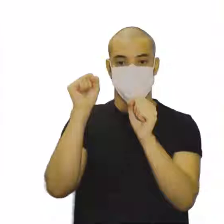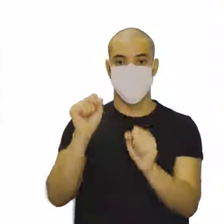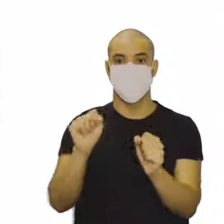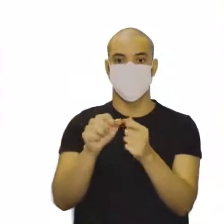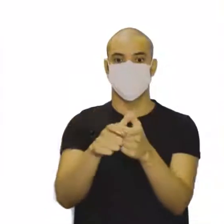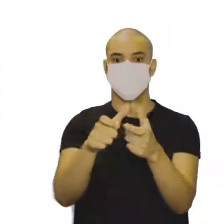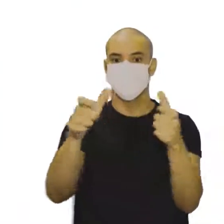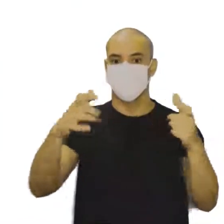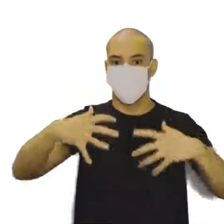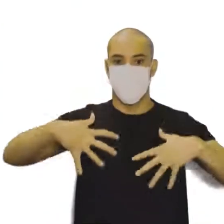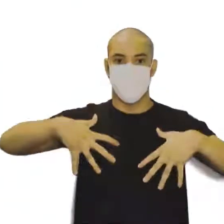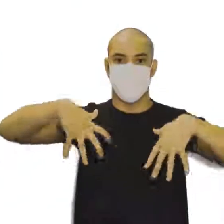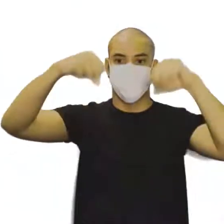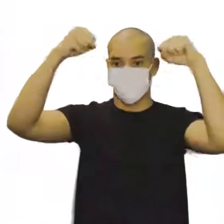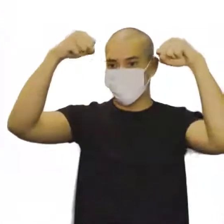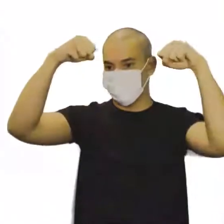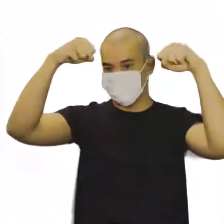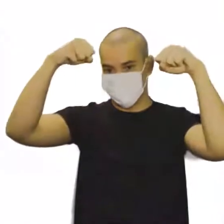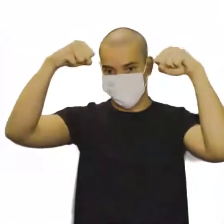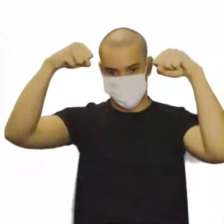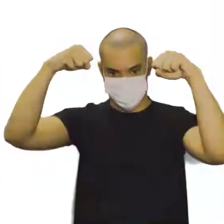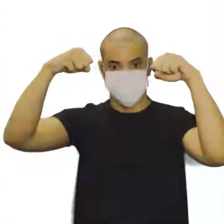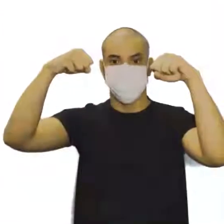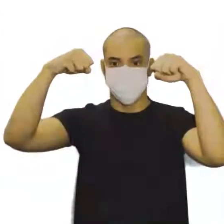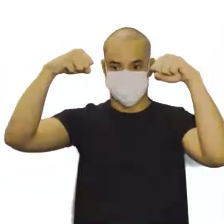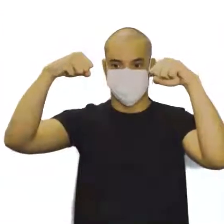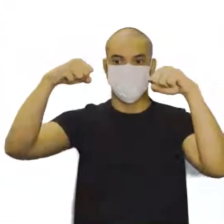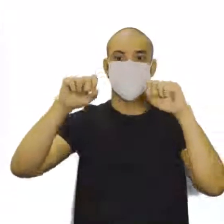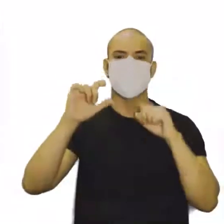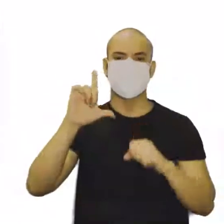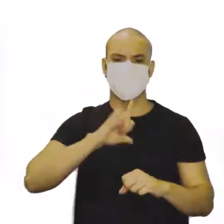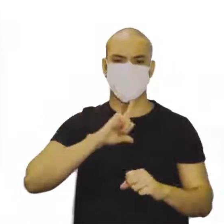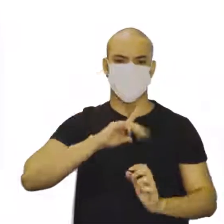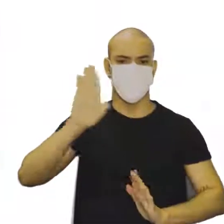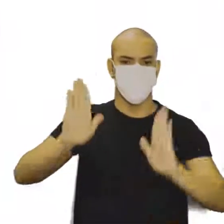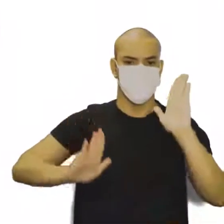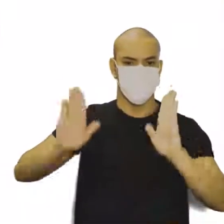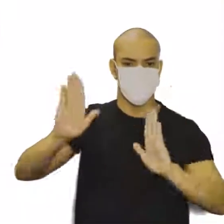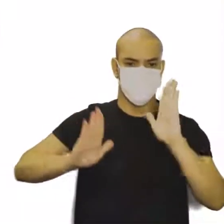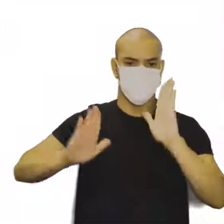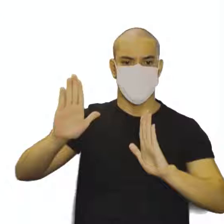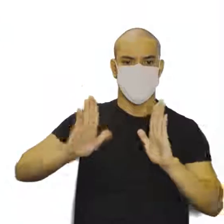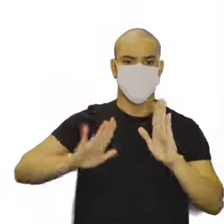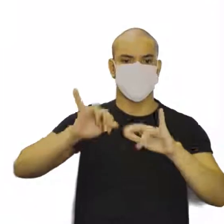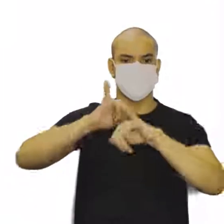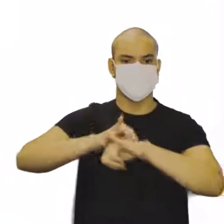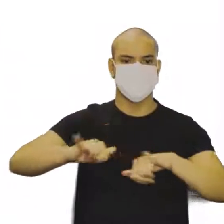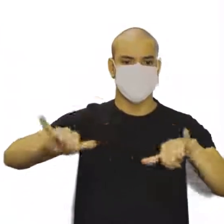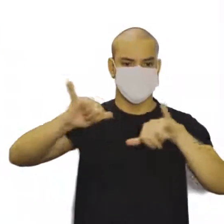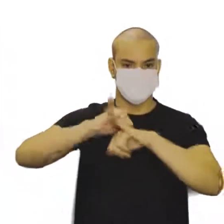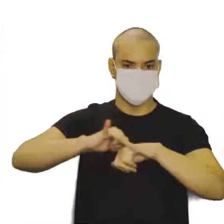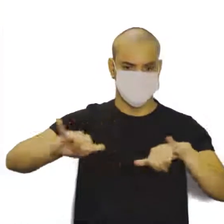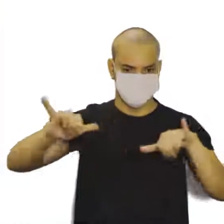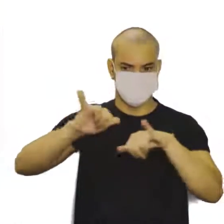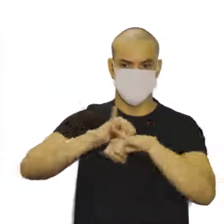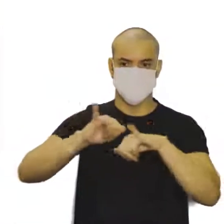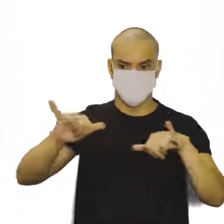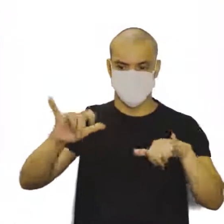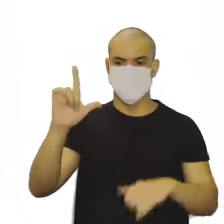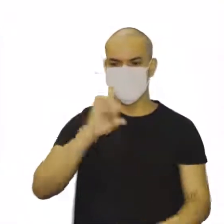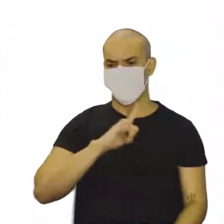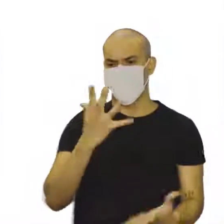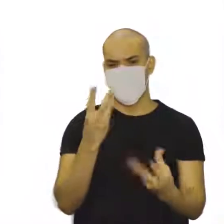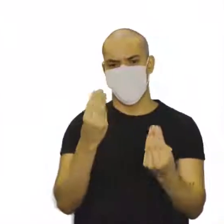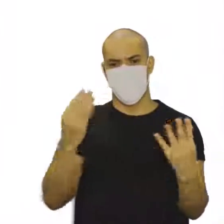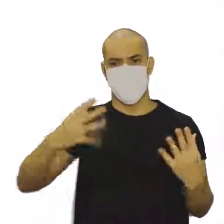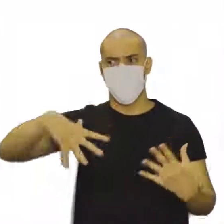pode crescer e pode causar aqueles blackouts, né? Então, teve uma época aí na mídia que estava